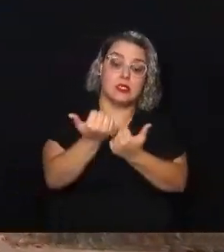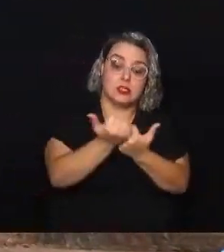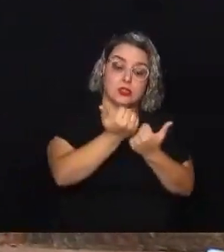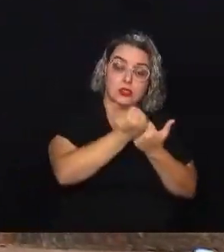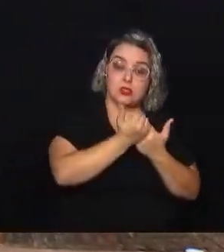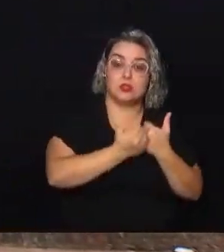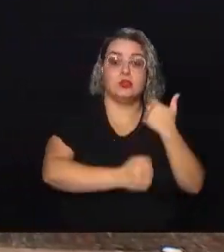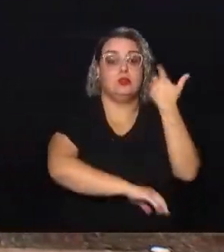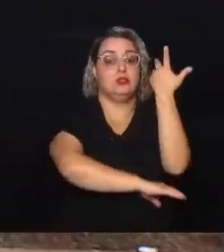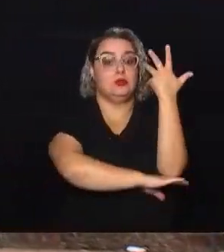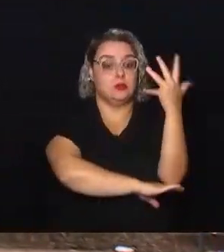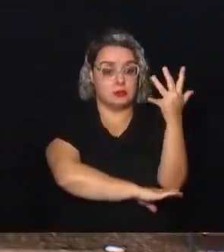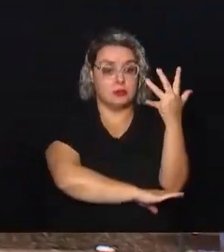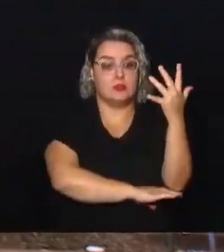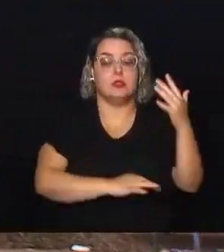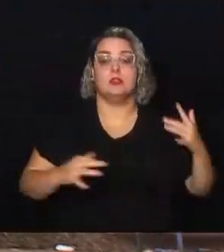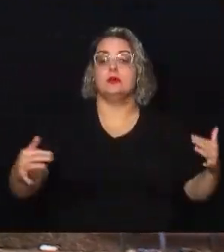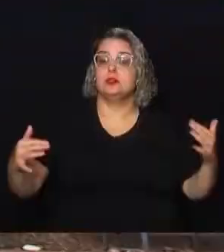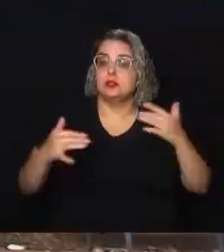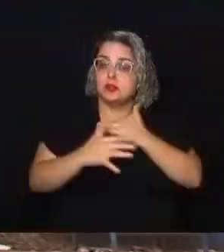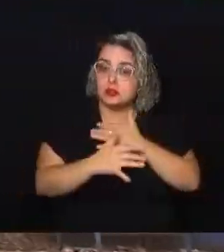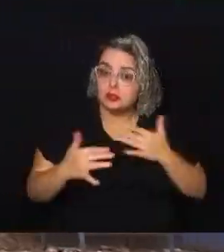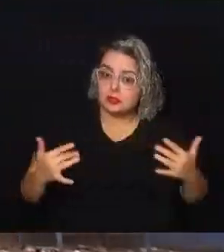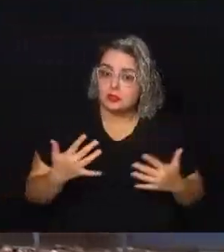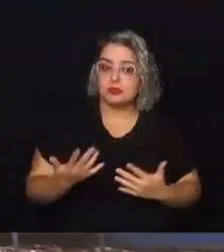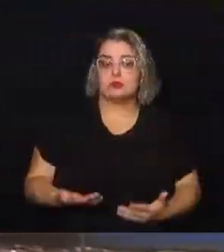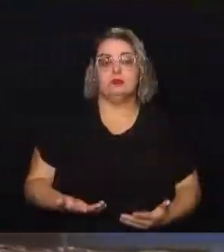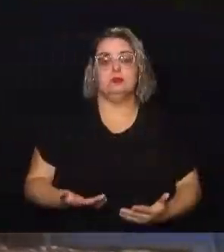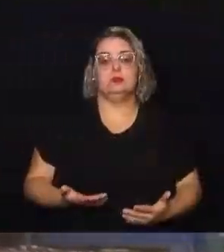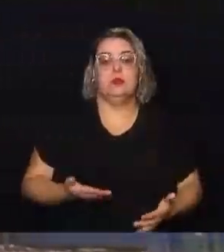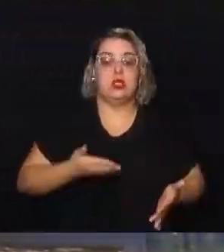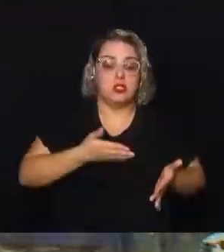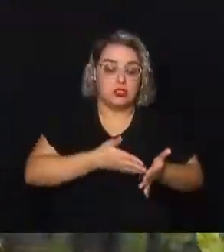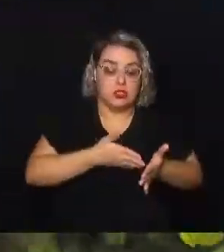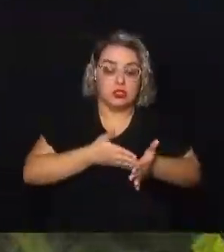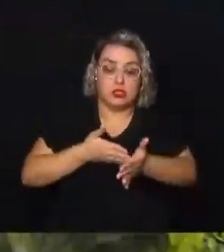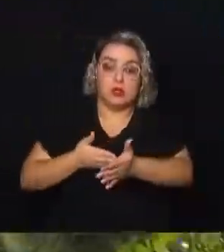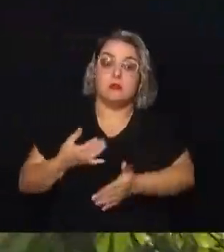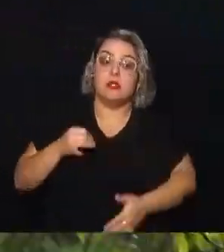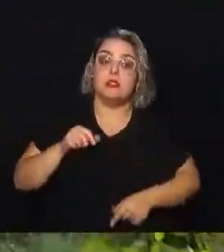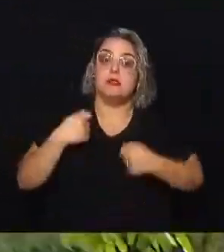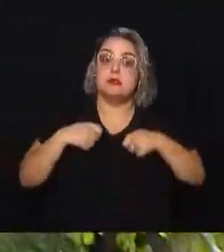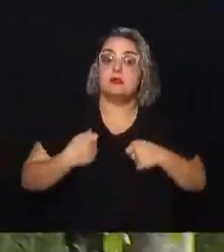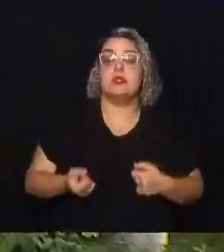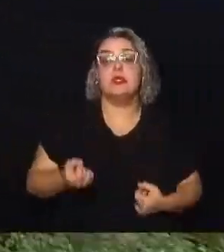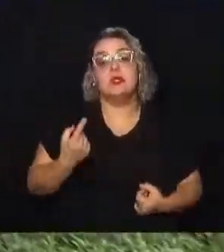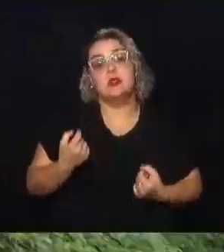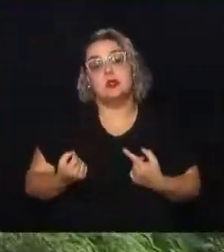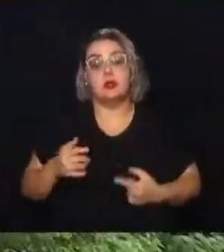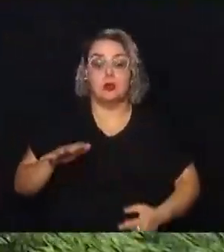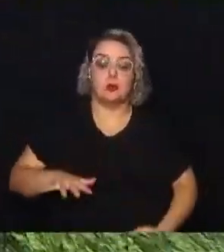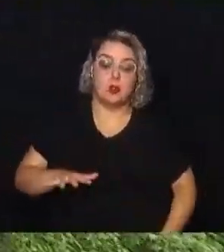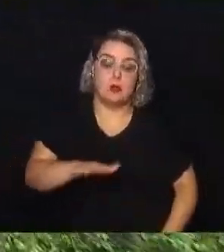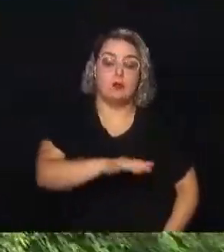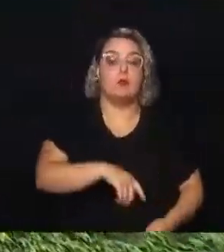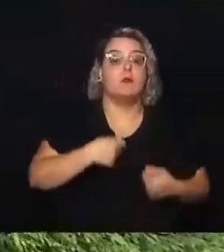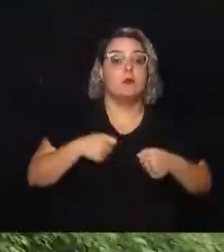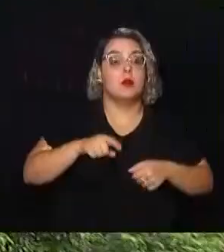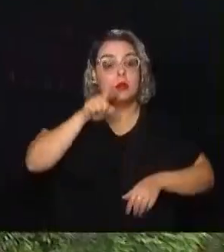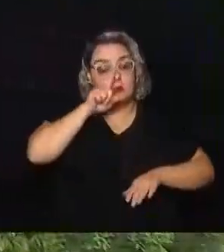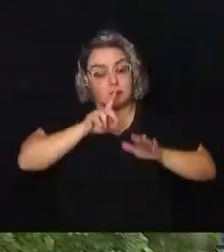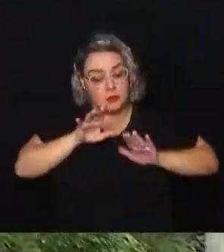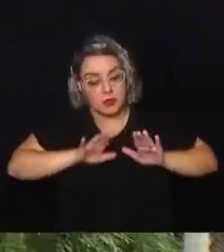da substituição dessa arborização Urbana de restrição Se necessário em algumas